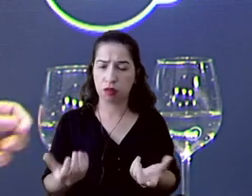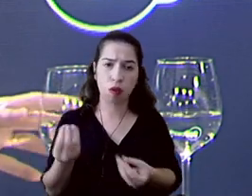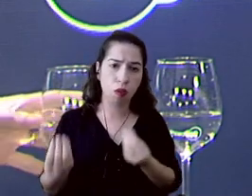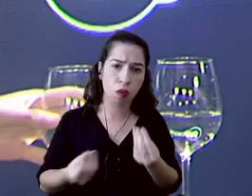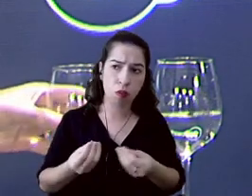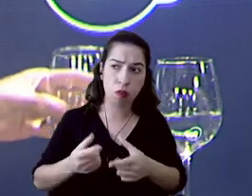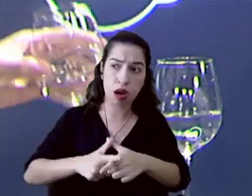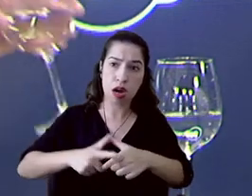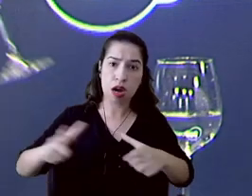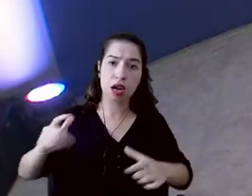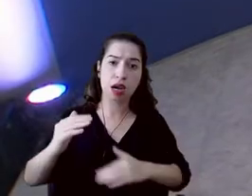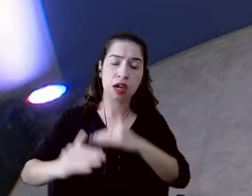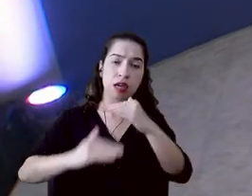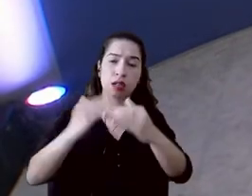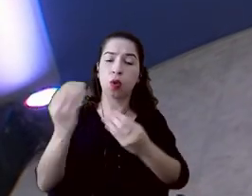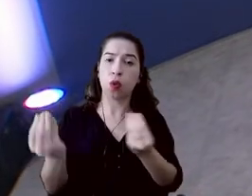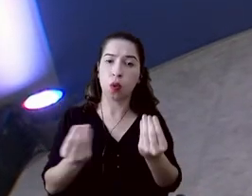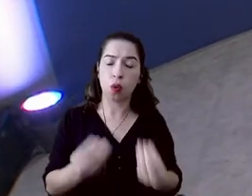crescido